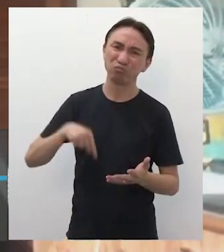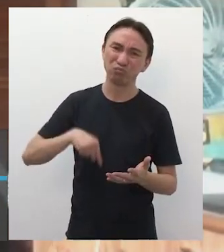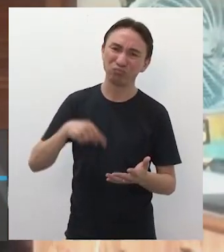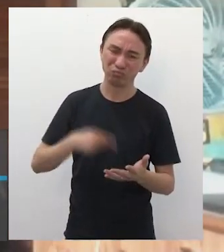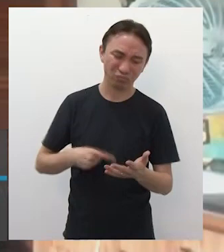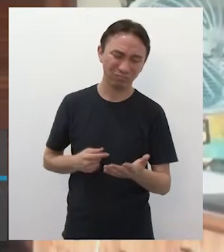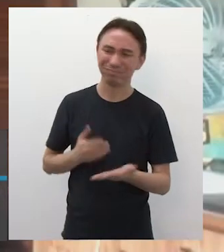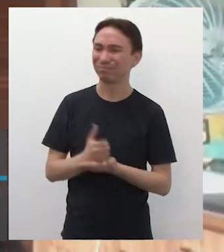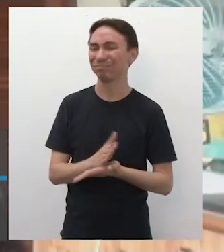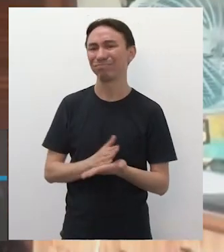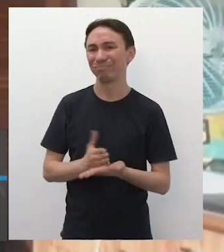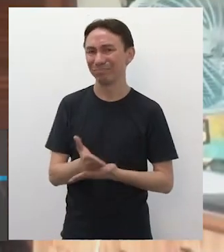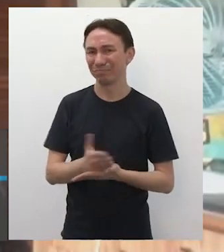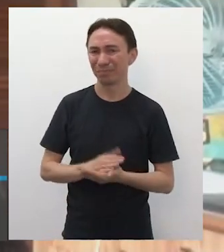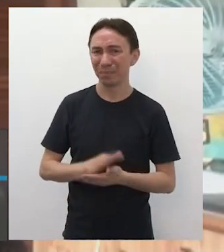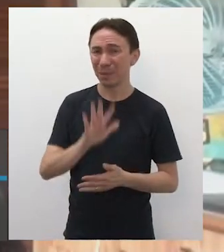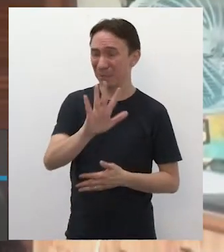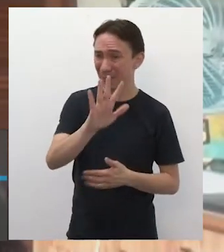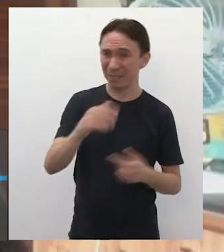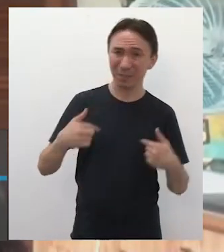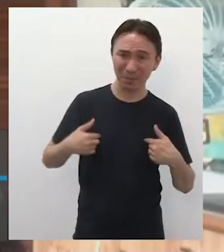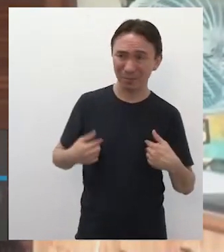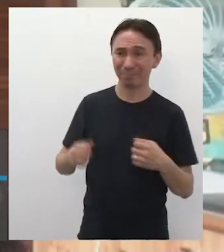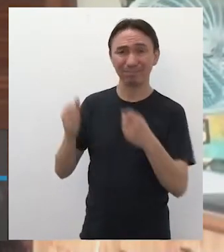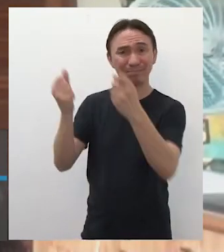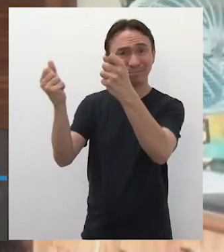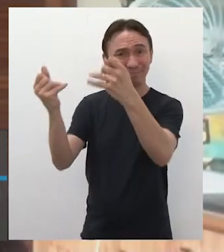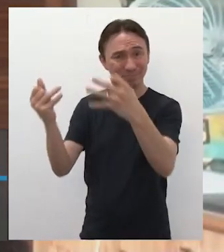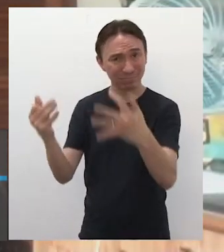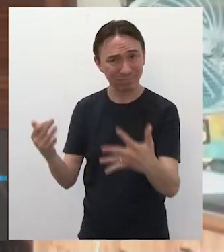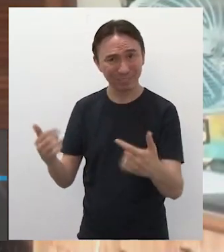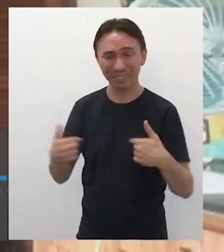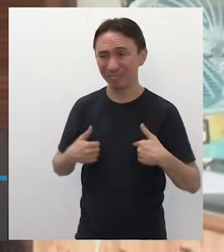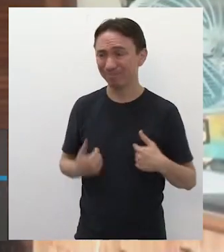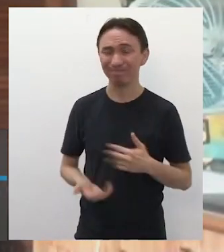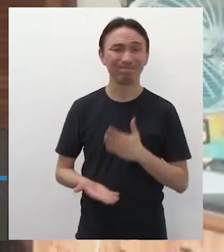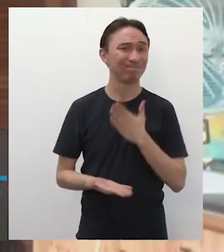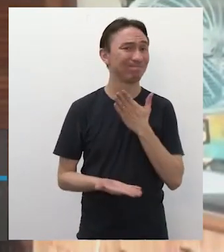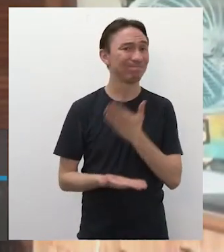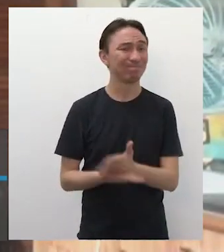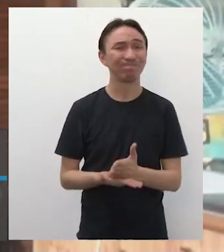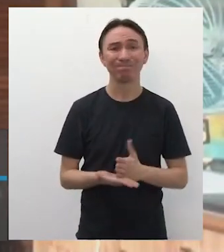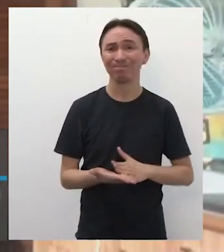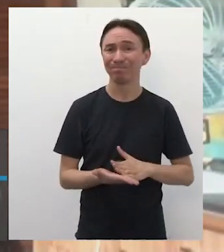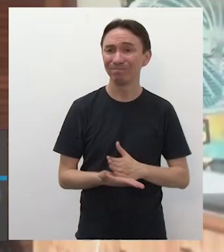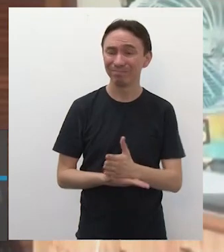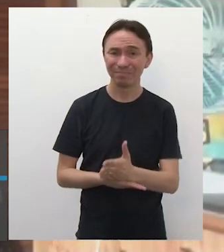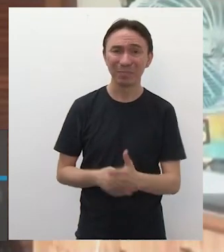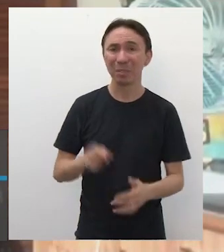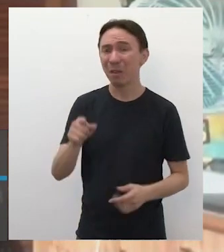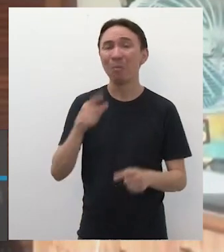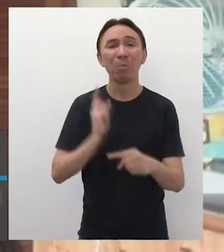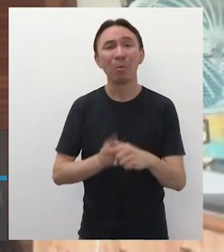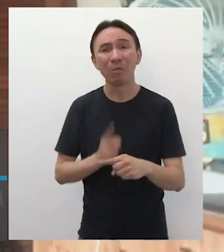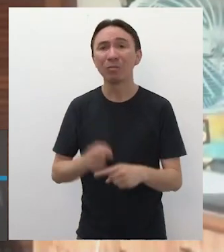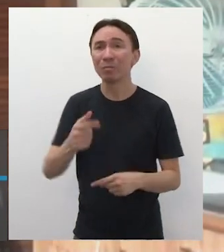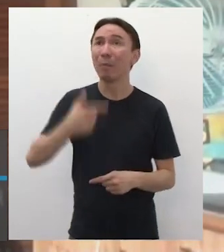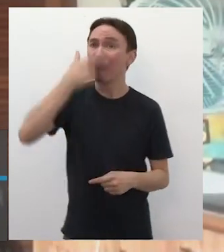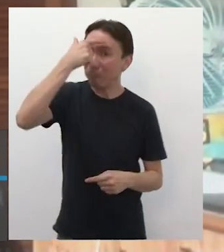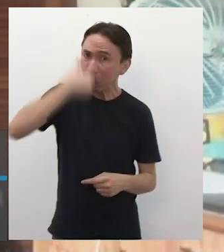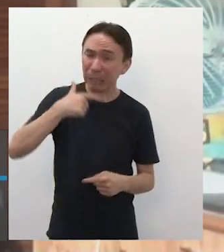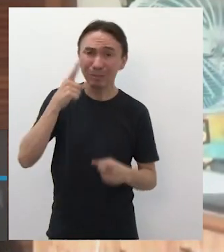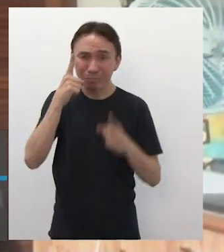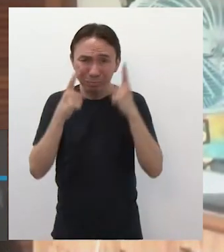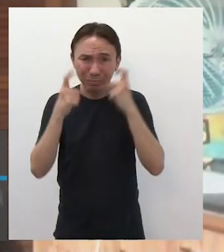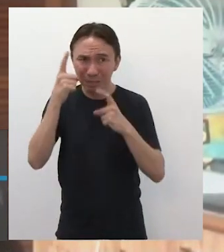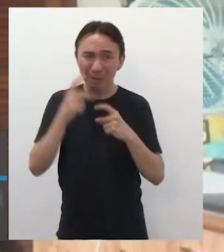eu estou incomodada, porque a tua expressão me fez sentir assim que você não concorda com algo. Você quer trazer